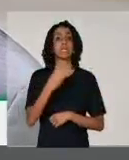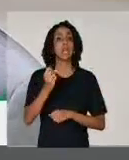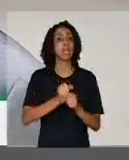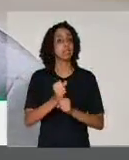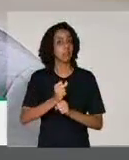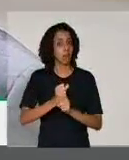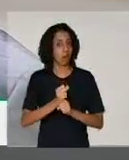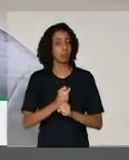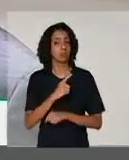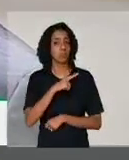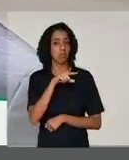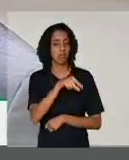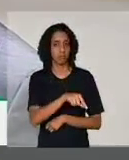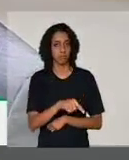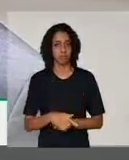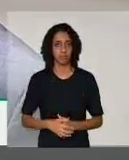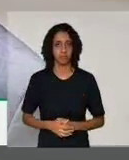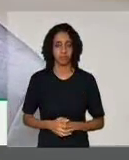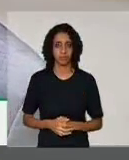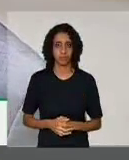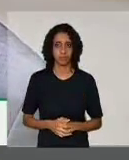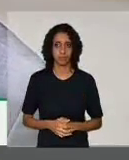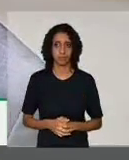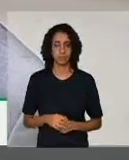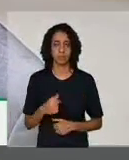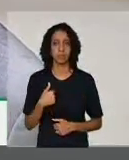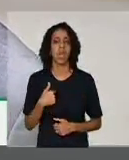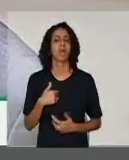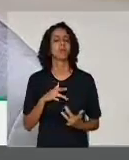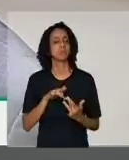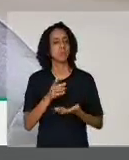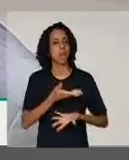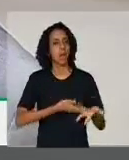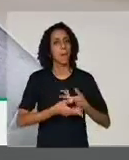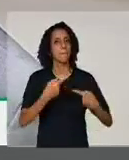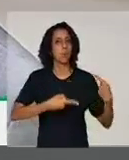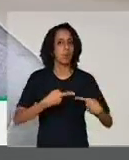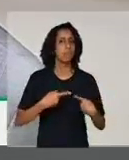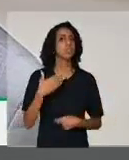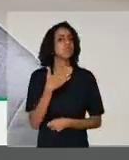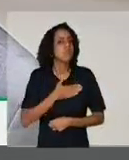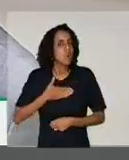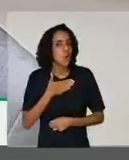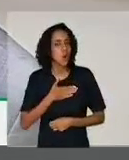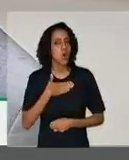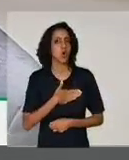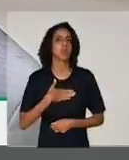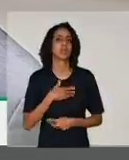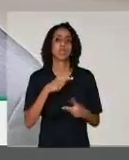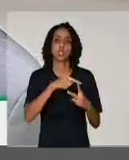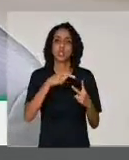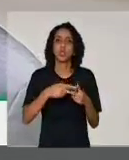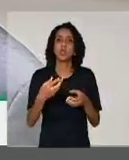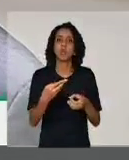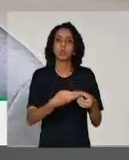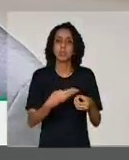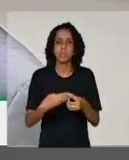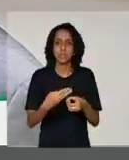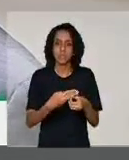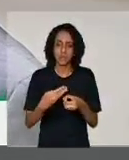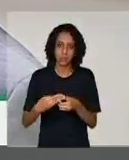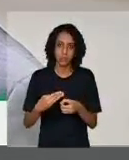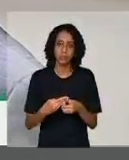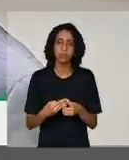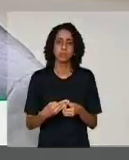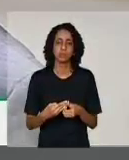de emancipação política. Tenho relação política, afetiva, com os dois municípios que